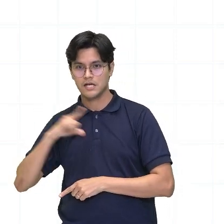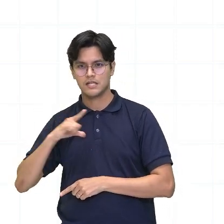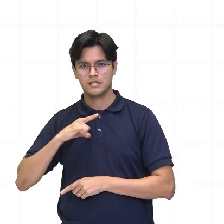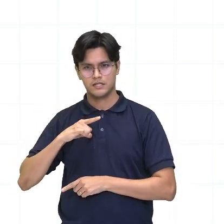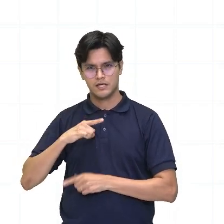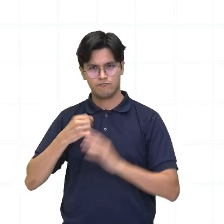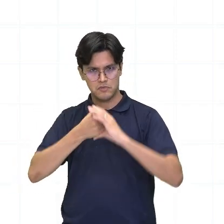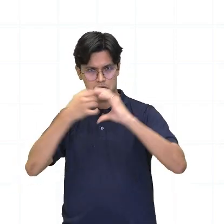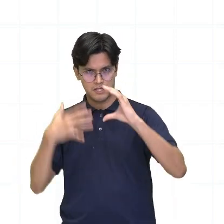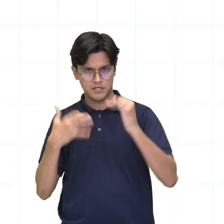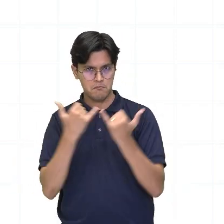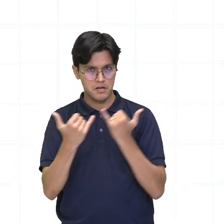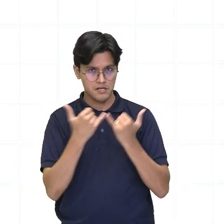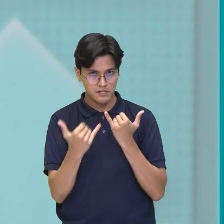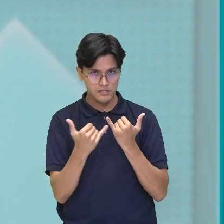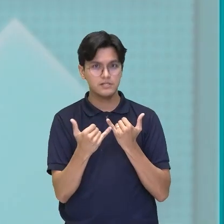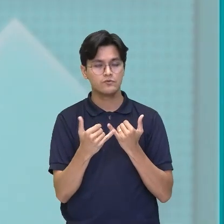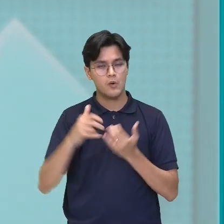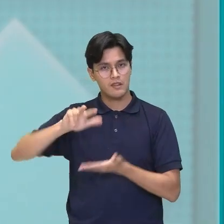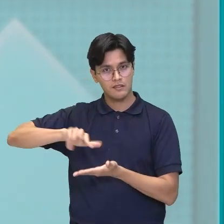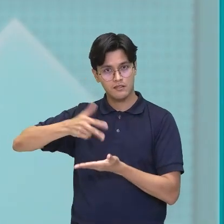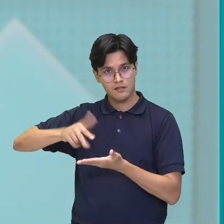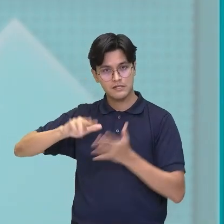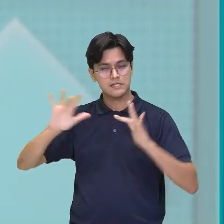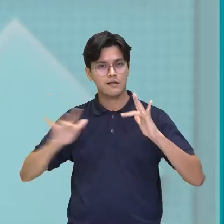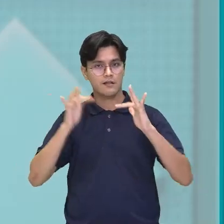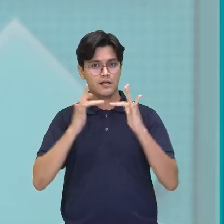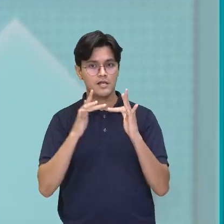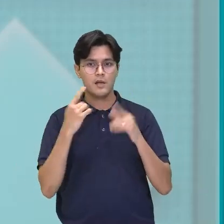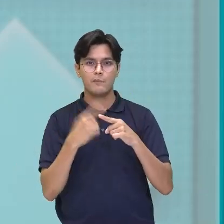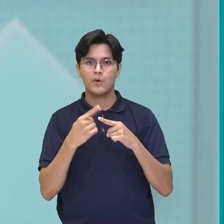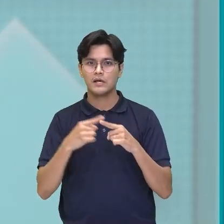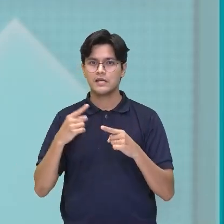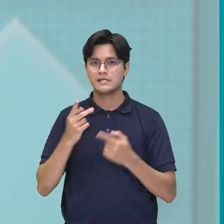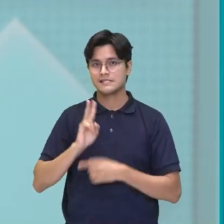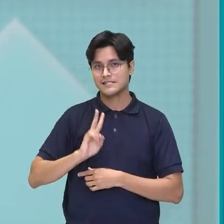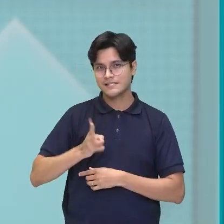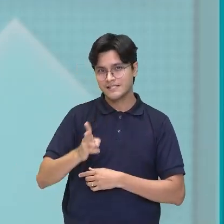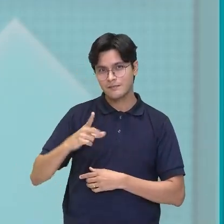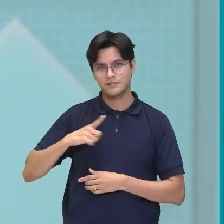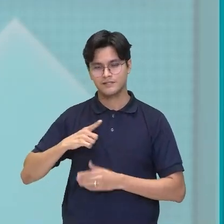porque os passos dela são sempre os mesmos, tá? Então, ela